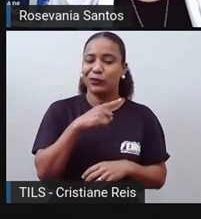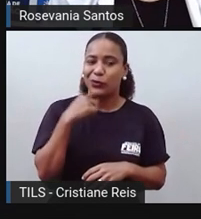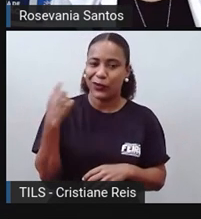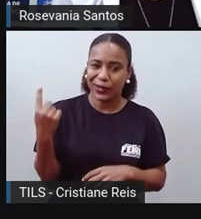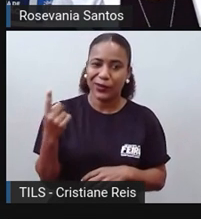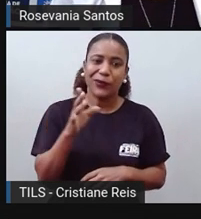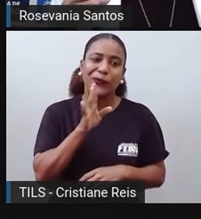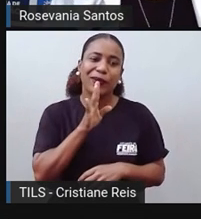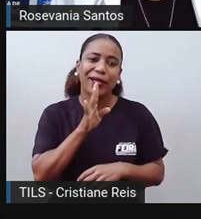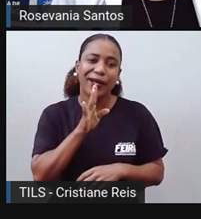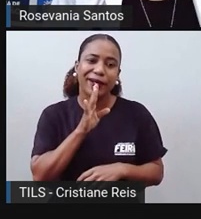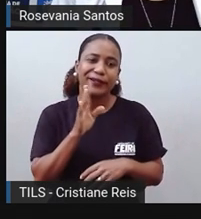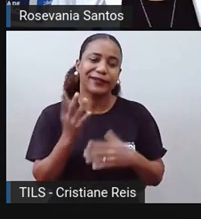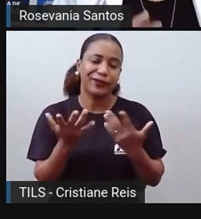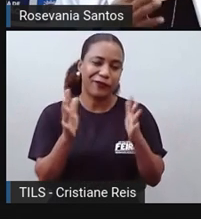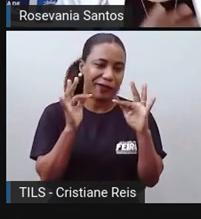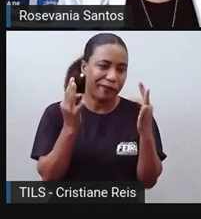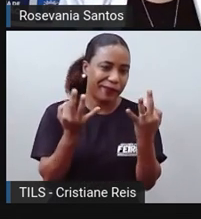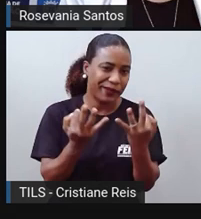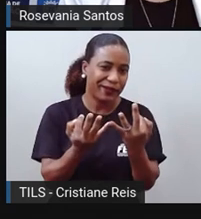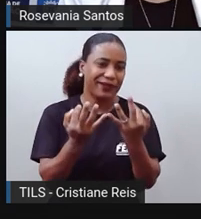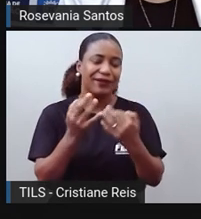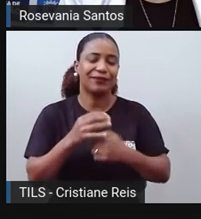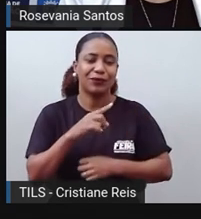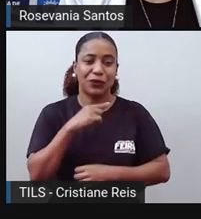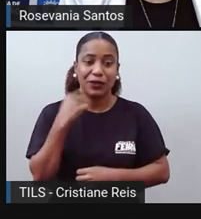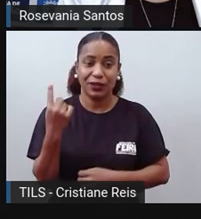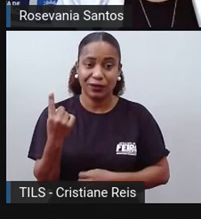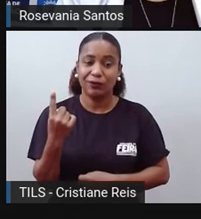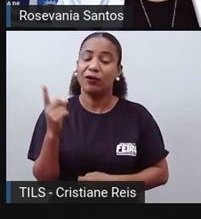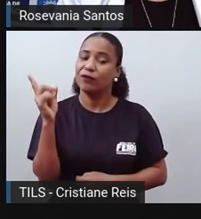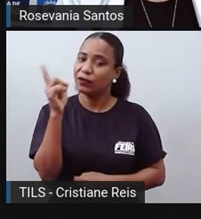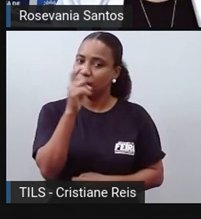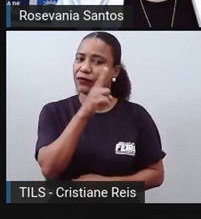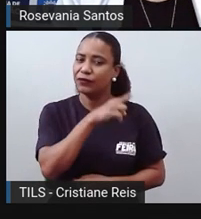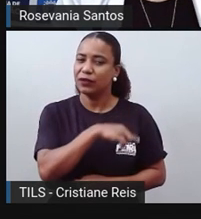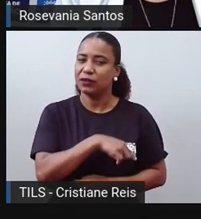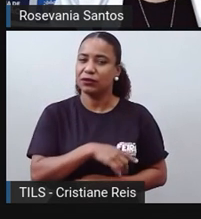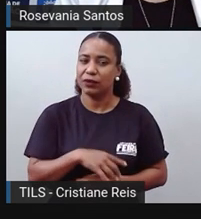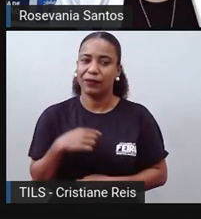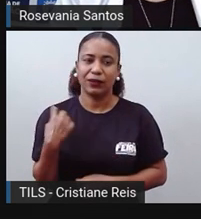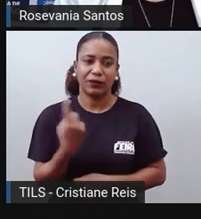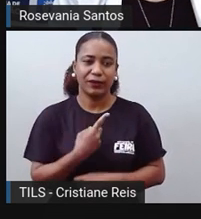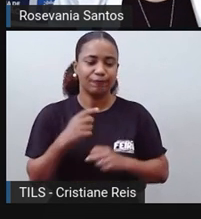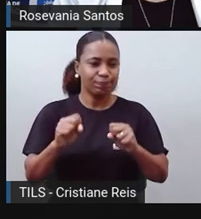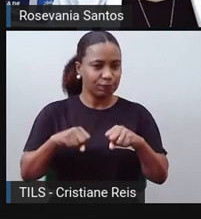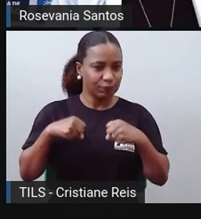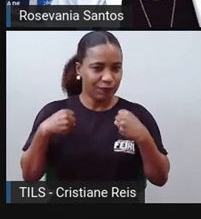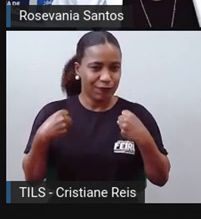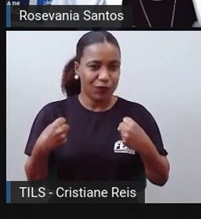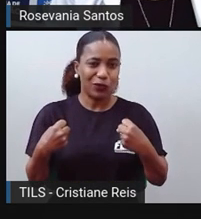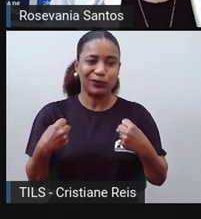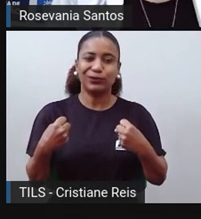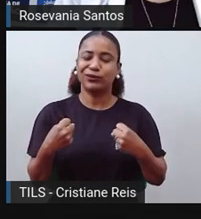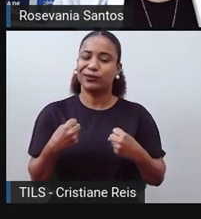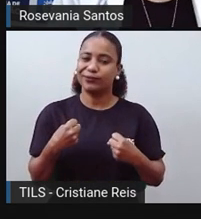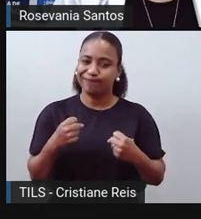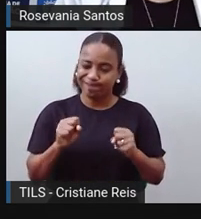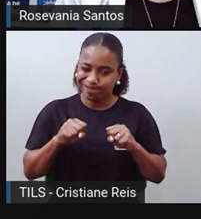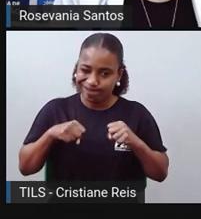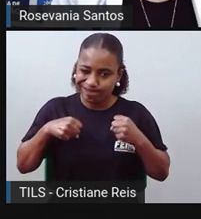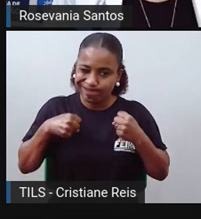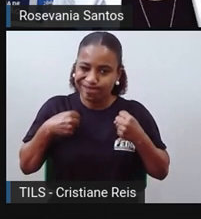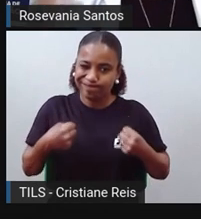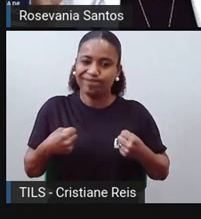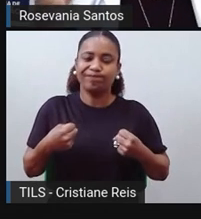próximas ali. Então, foi um ano de muito, bora dizer assim, de muita superação, de muito desafio, de muitas